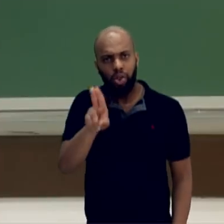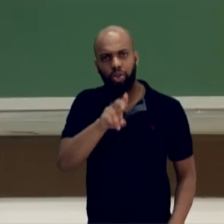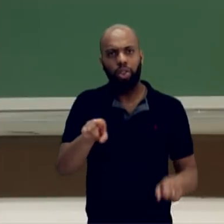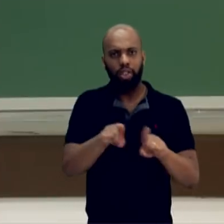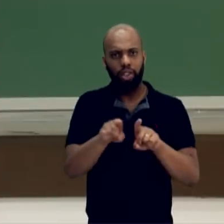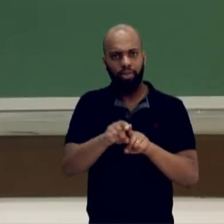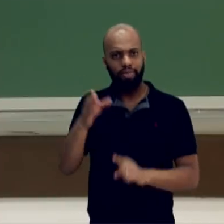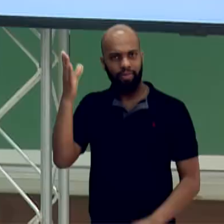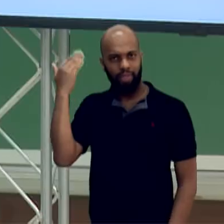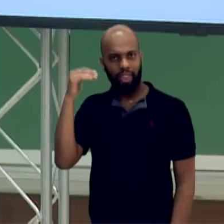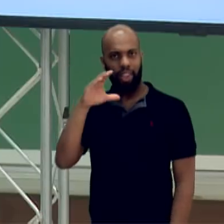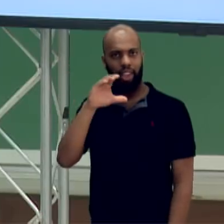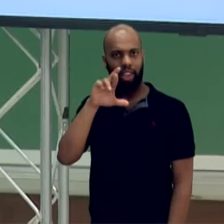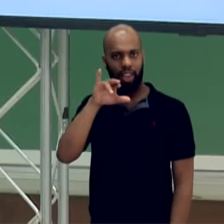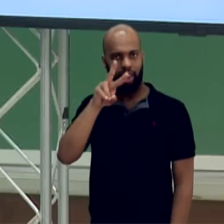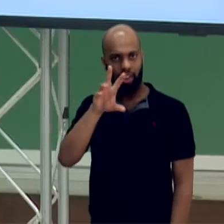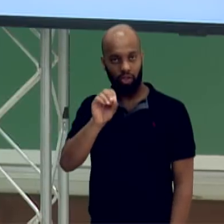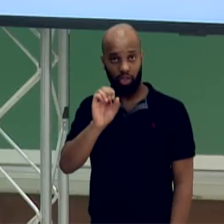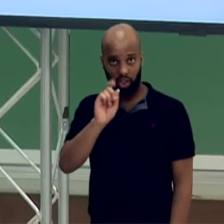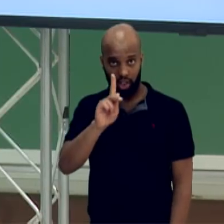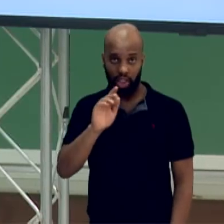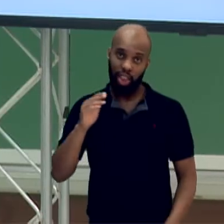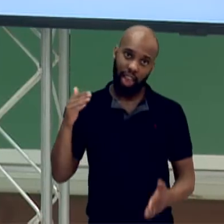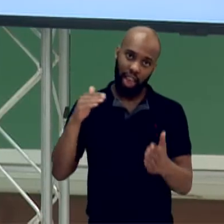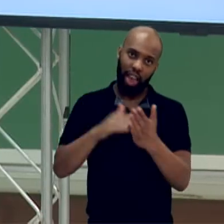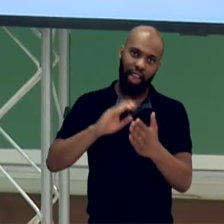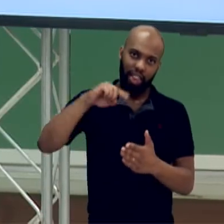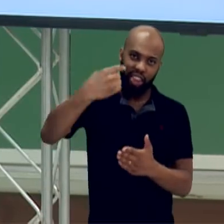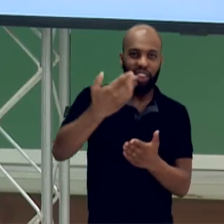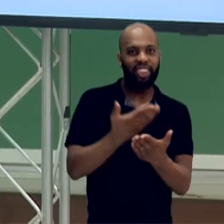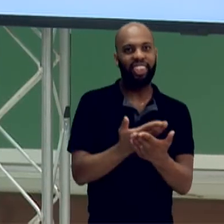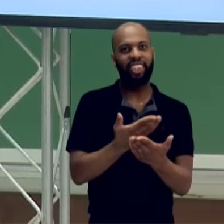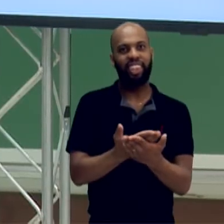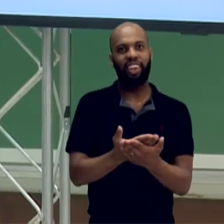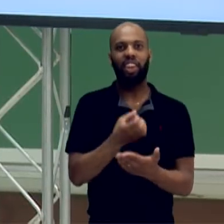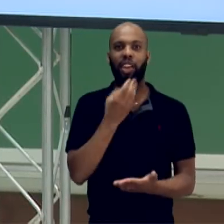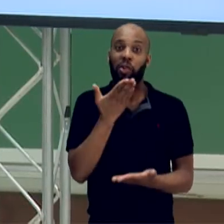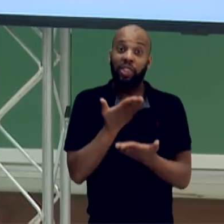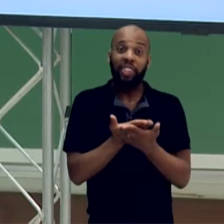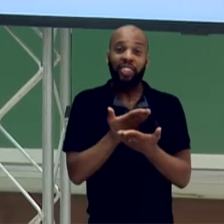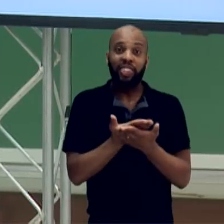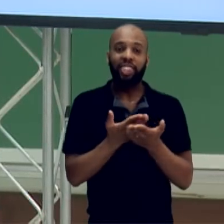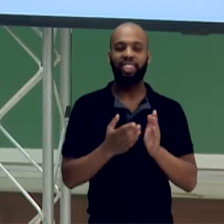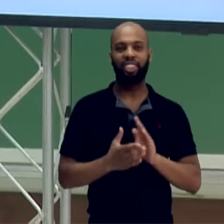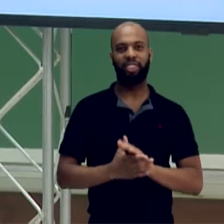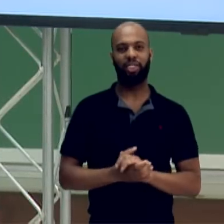com vocês, o crivo, ok? E até a próxima aula. Bom trabalho!